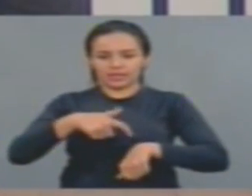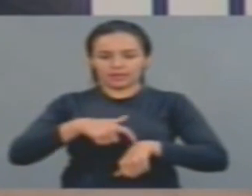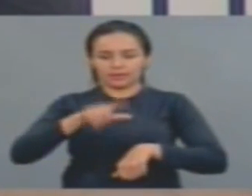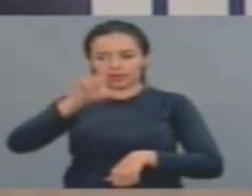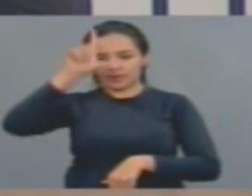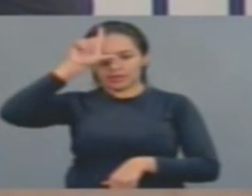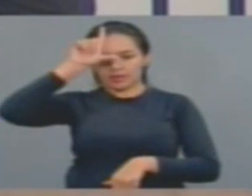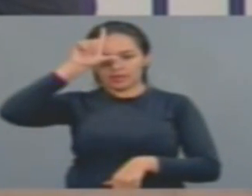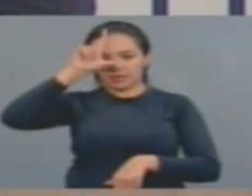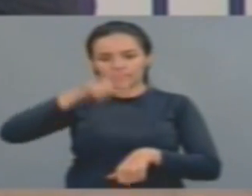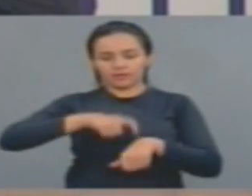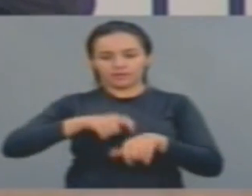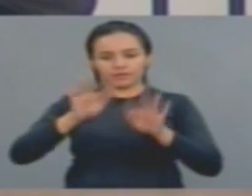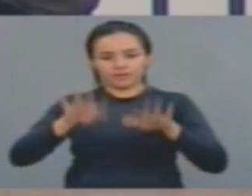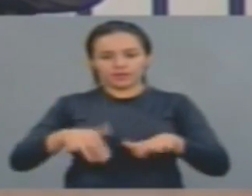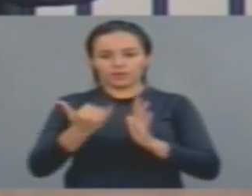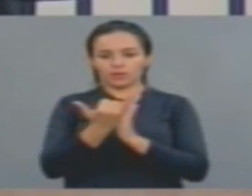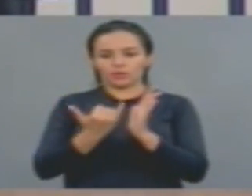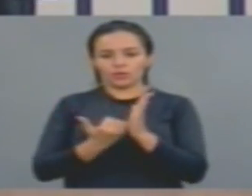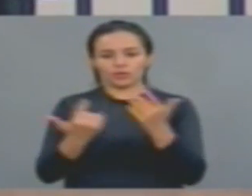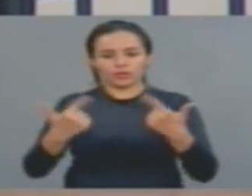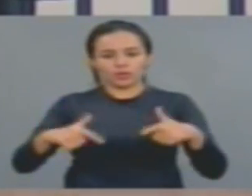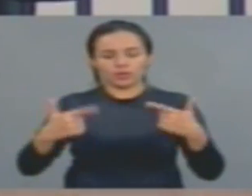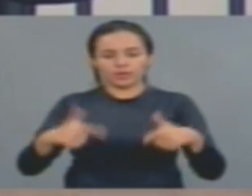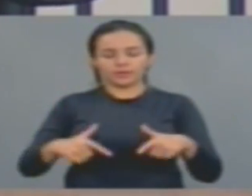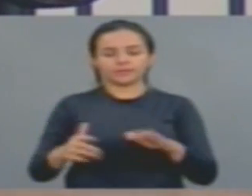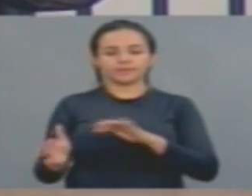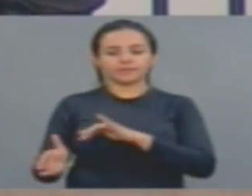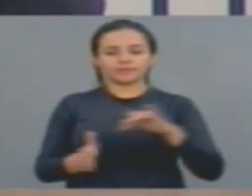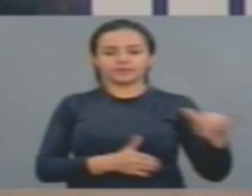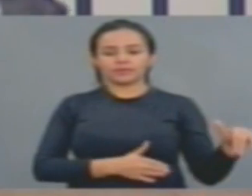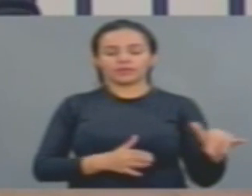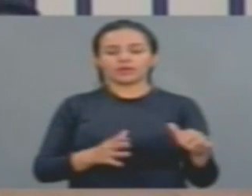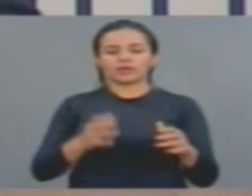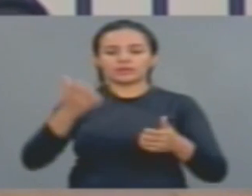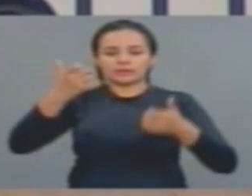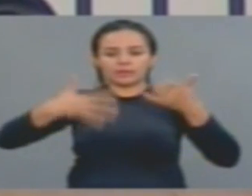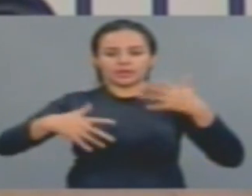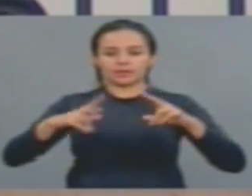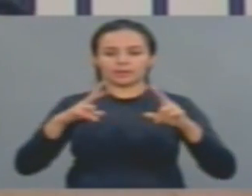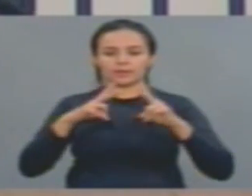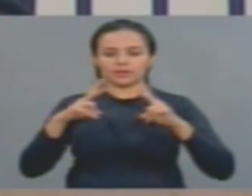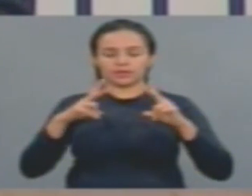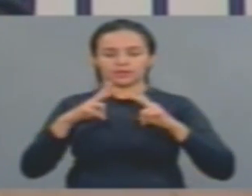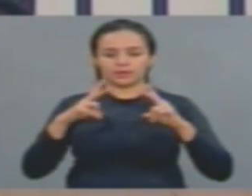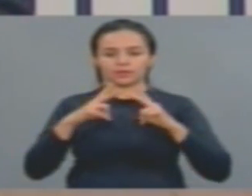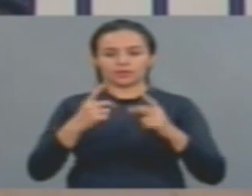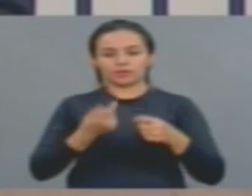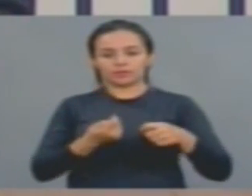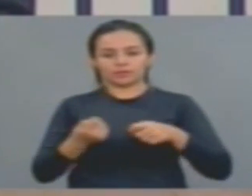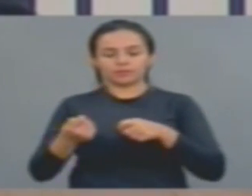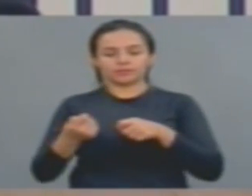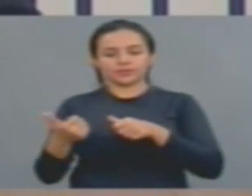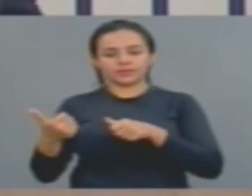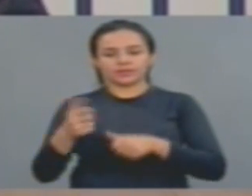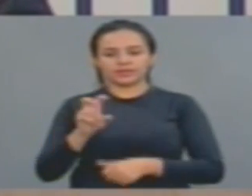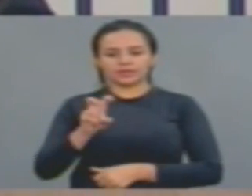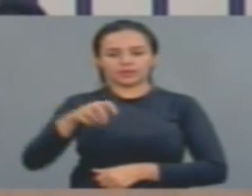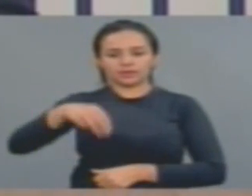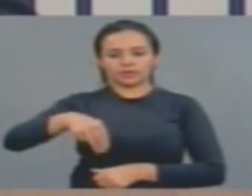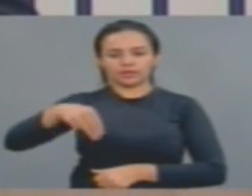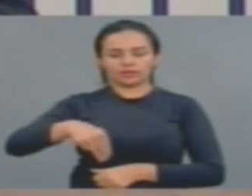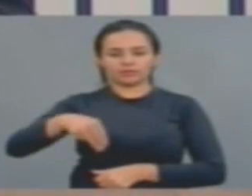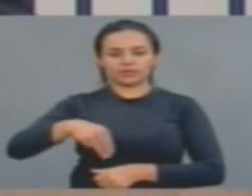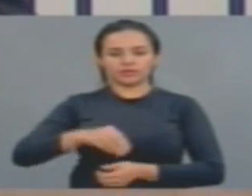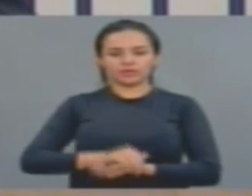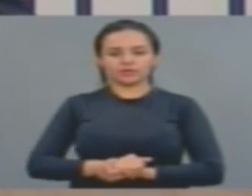não há mais oradores inscritos. E aí passamos para as explicações pessoais. Vossa Excelência disporá de mais 5 minutos.